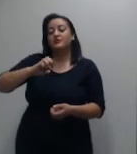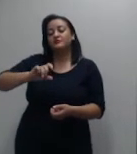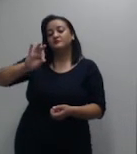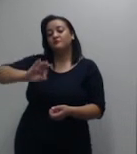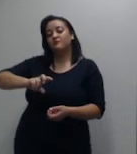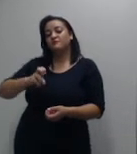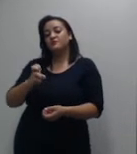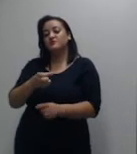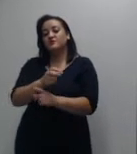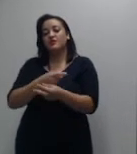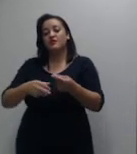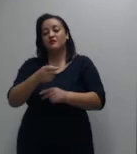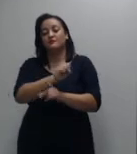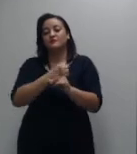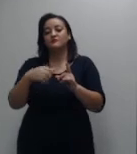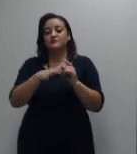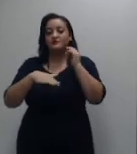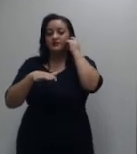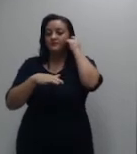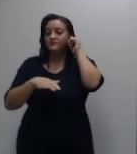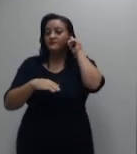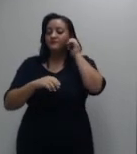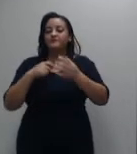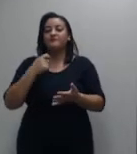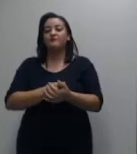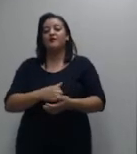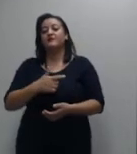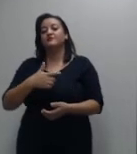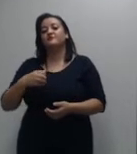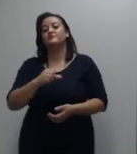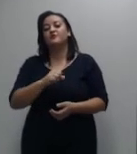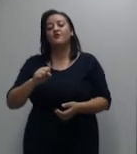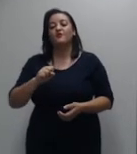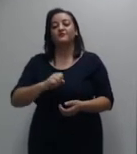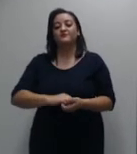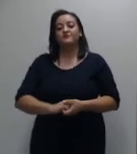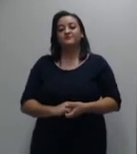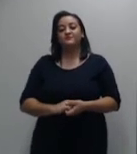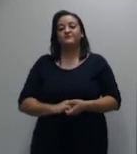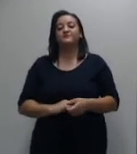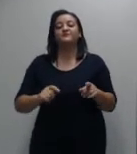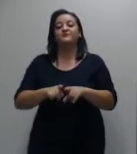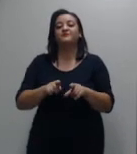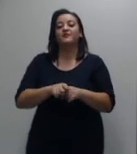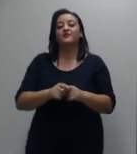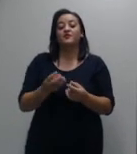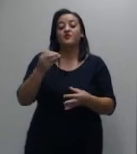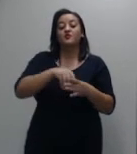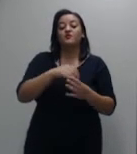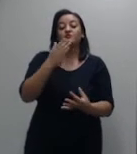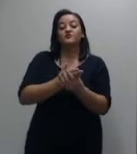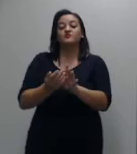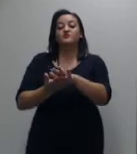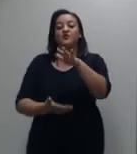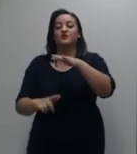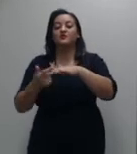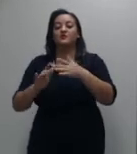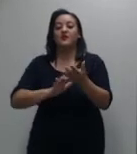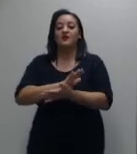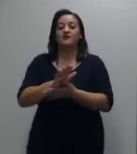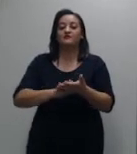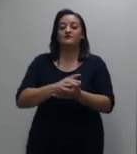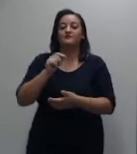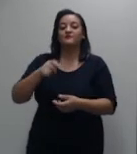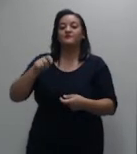social mexendo pela web foi paga 2008 grupo consta dos Autos assim não há nem se aqui é o que se